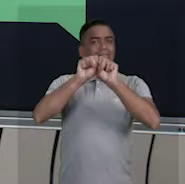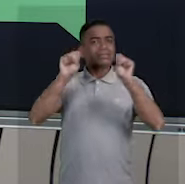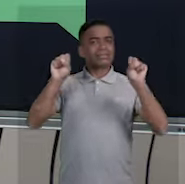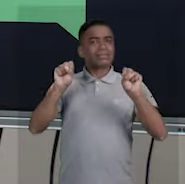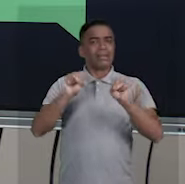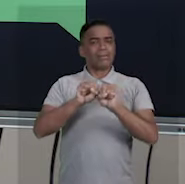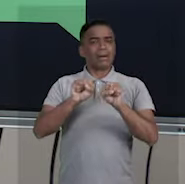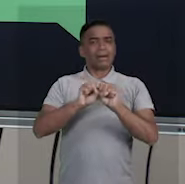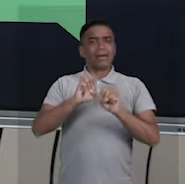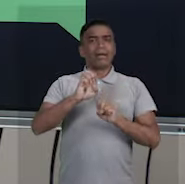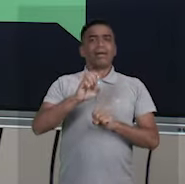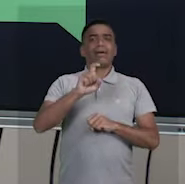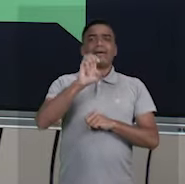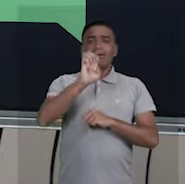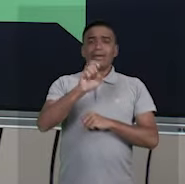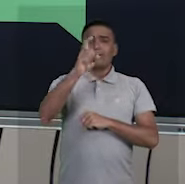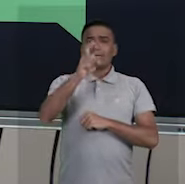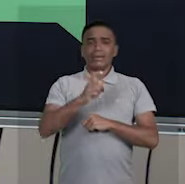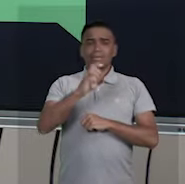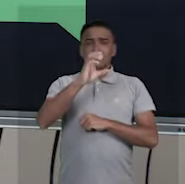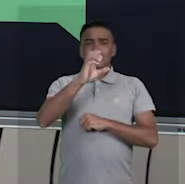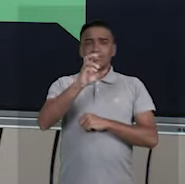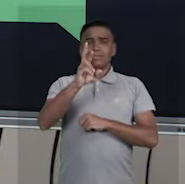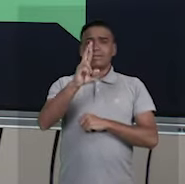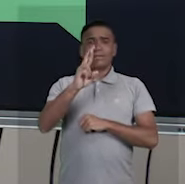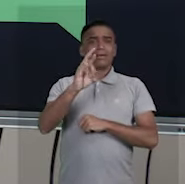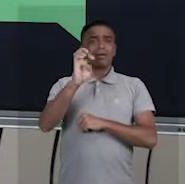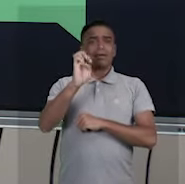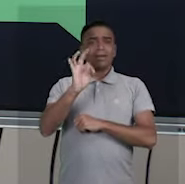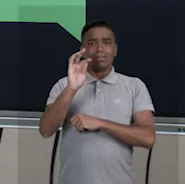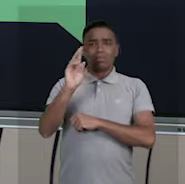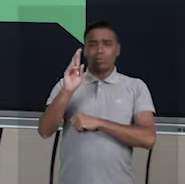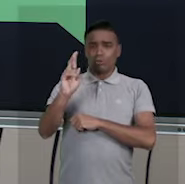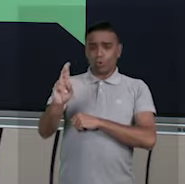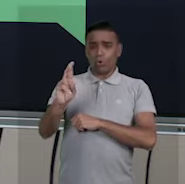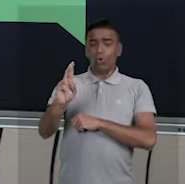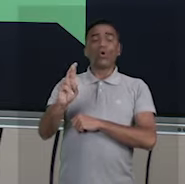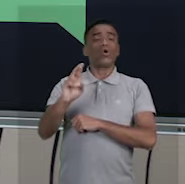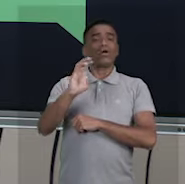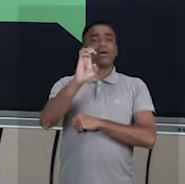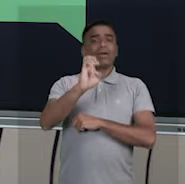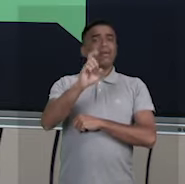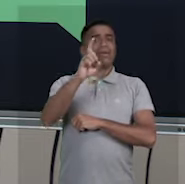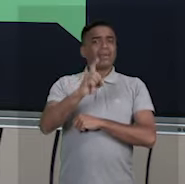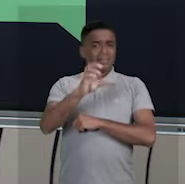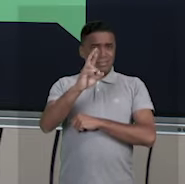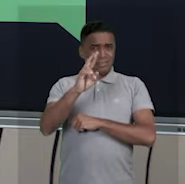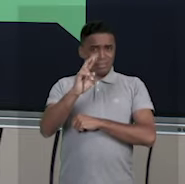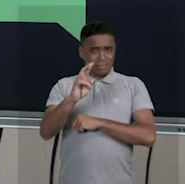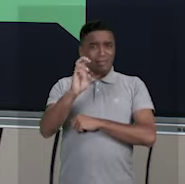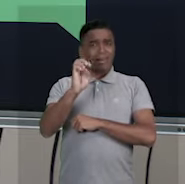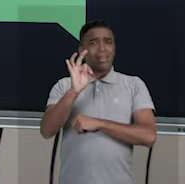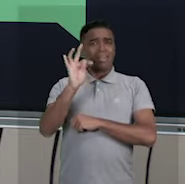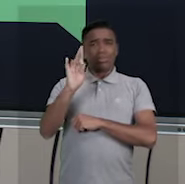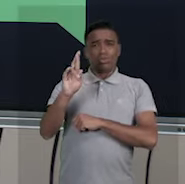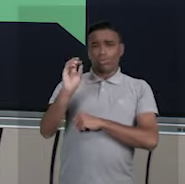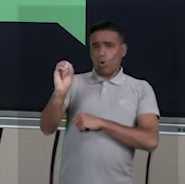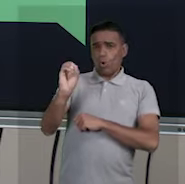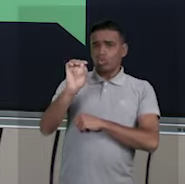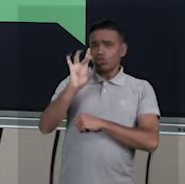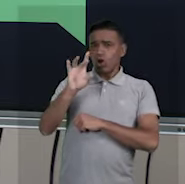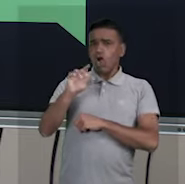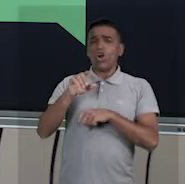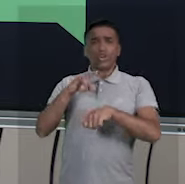por exemplo, o sistema urinário. Mas somente o sistema urinário é o sistema excretor do nosso corpo? Você acha